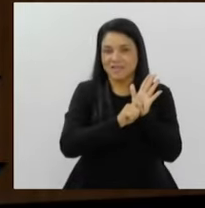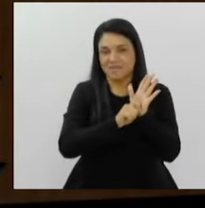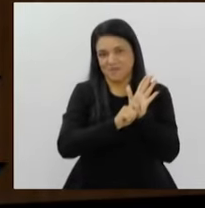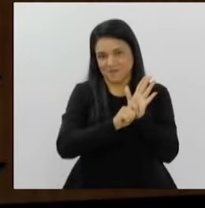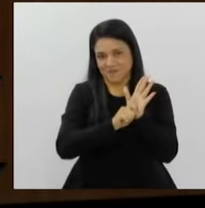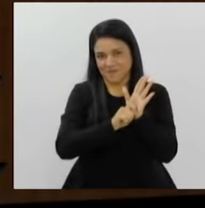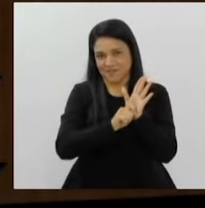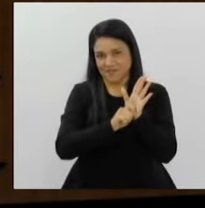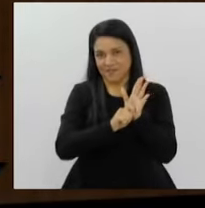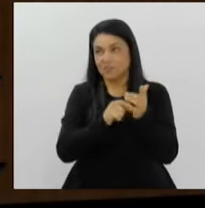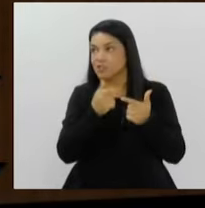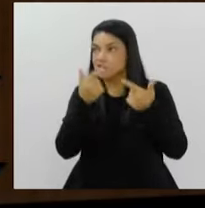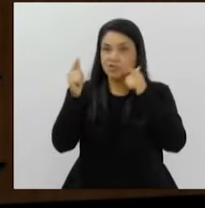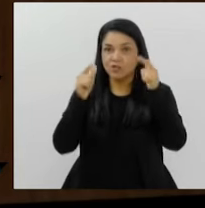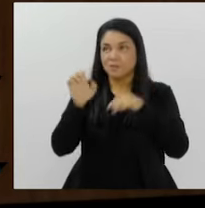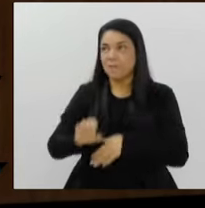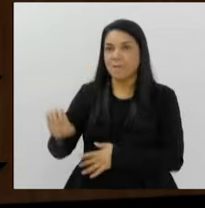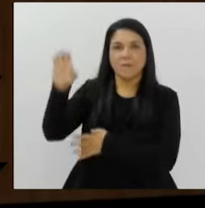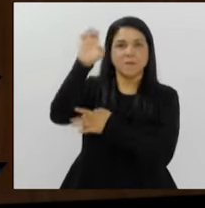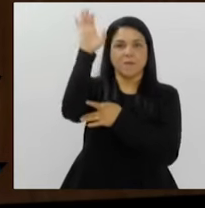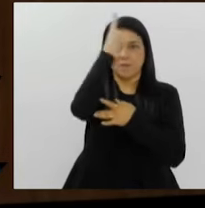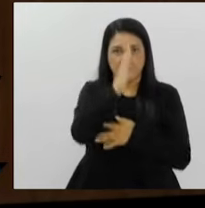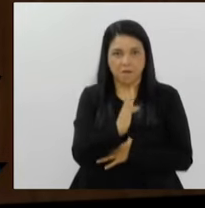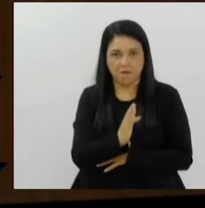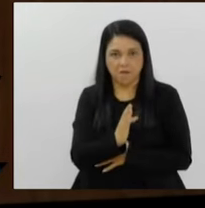outros estados.